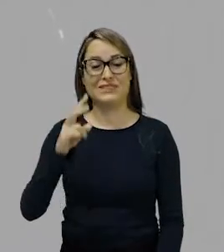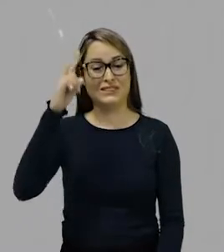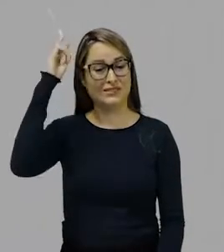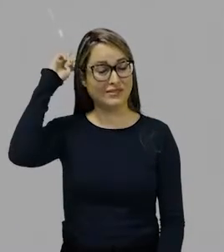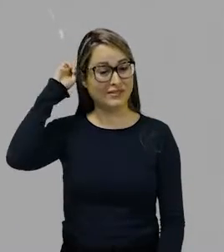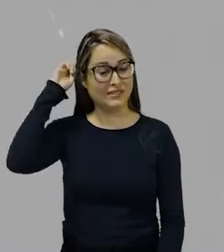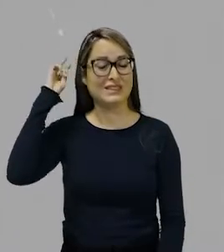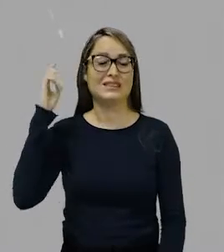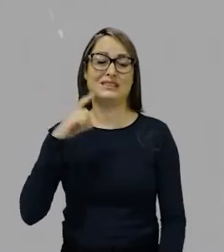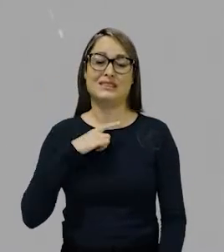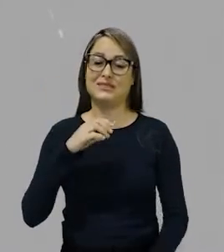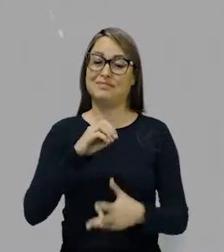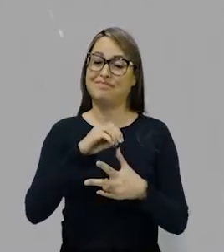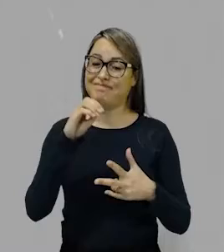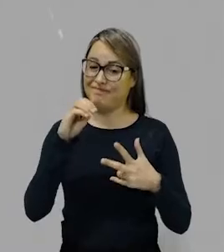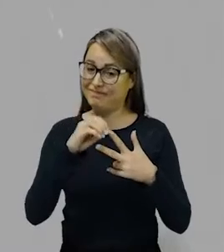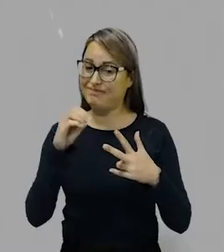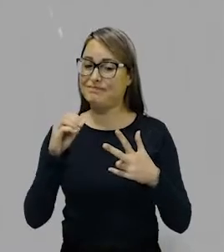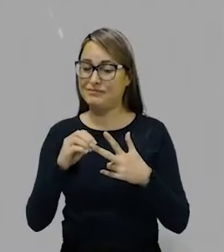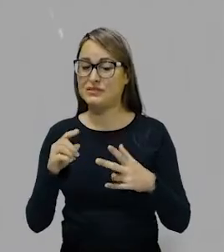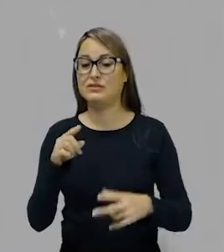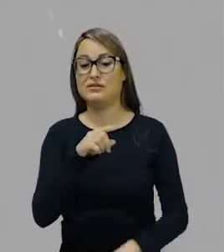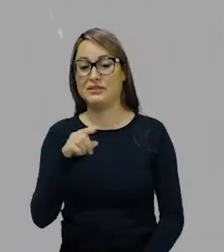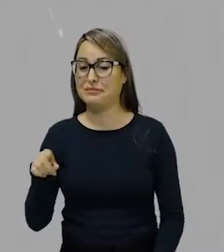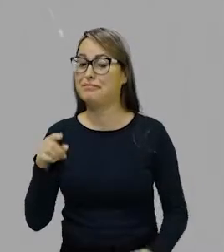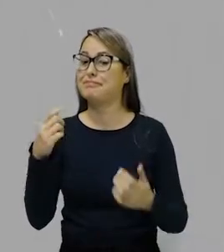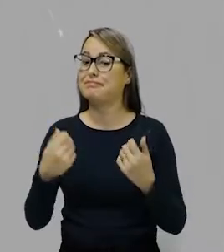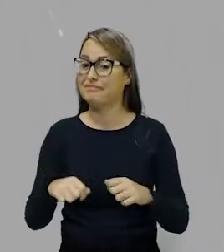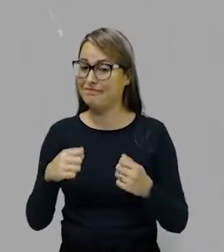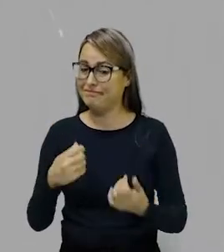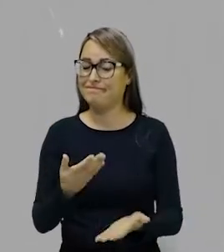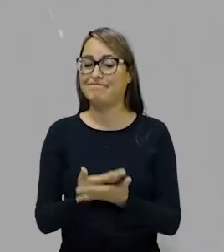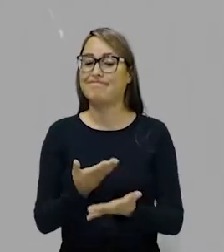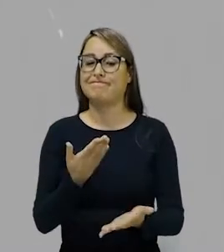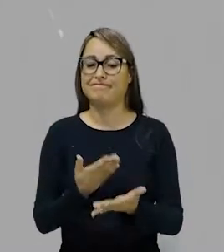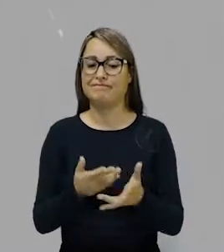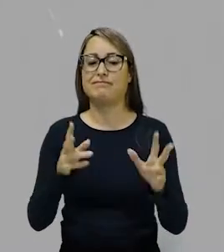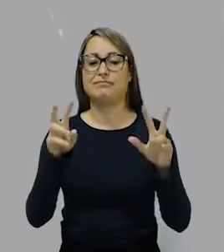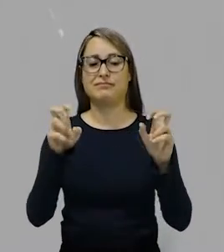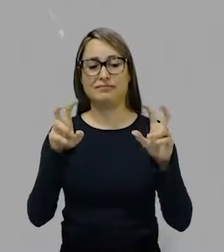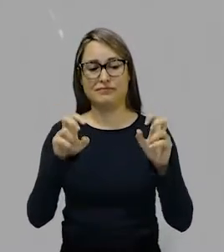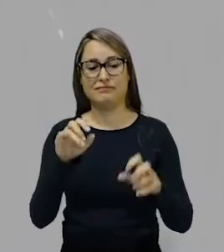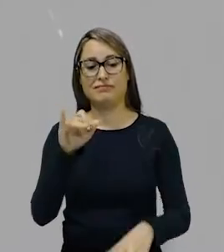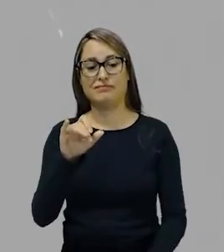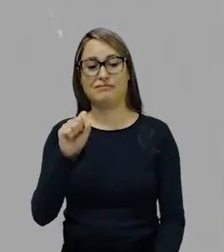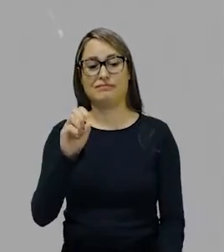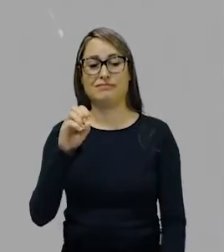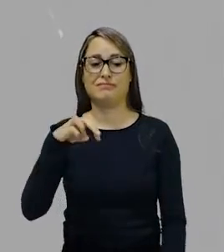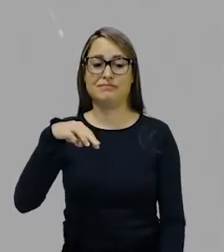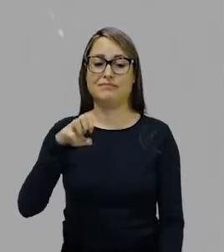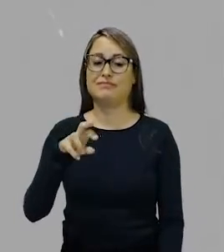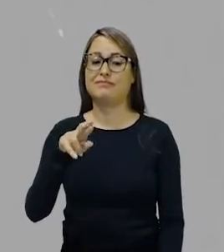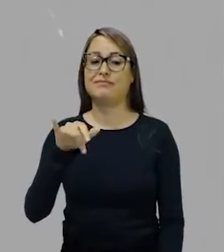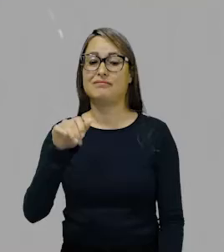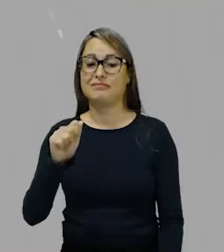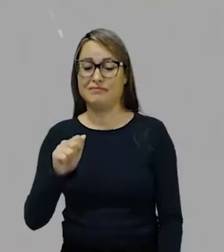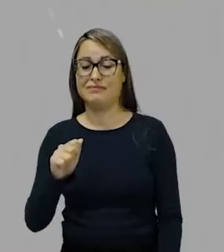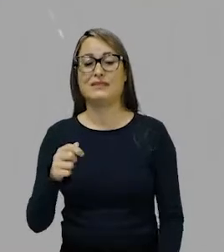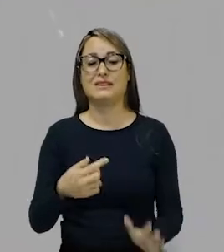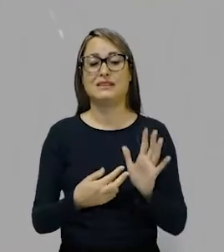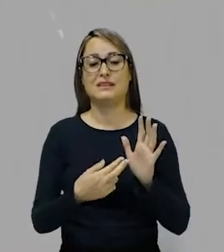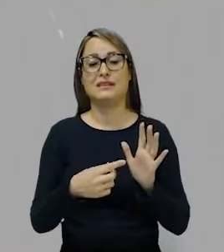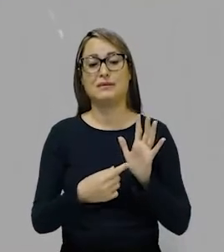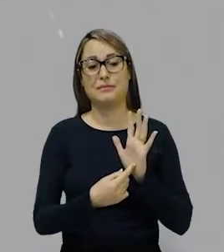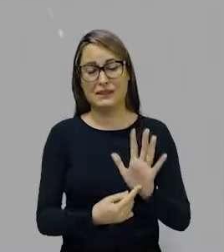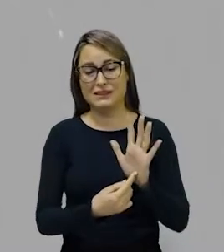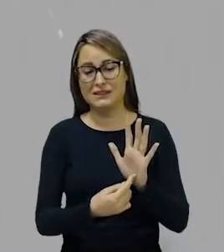Enem. Então, você precisa dominar esse tópico de isomeria. Então, nós já apresentamos para